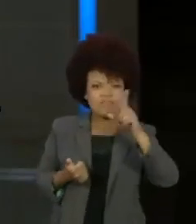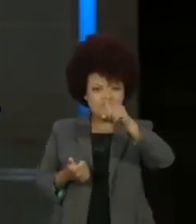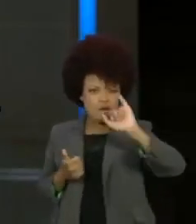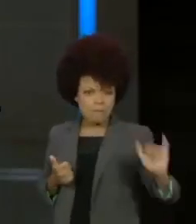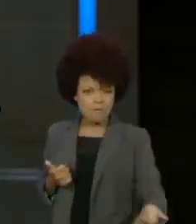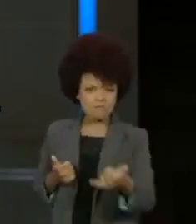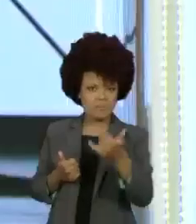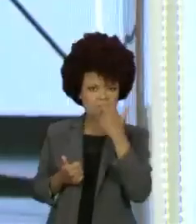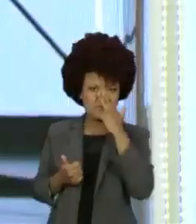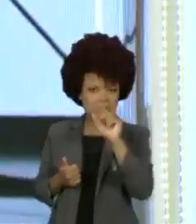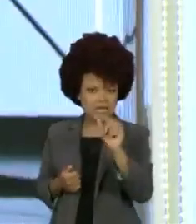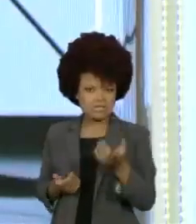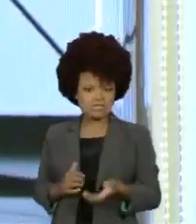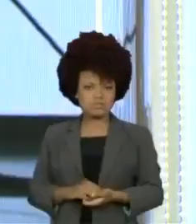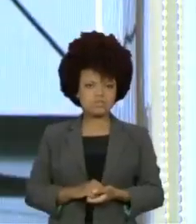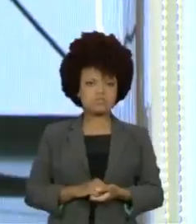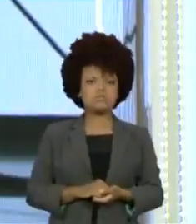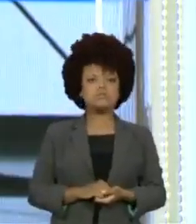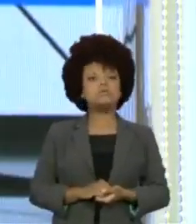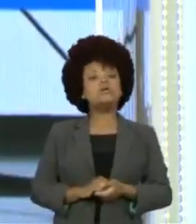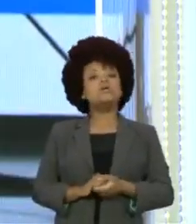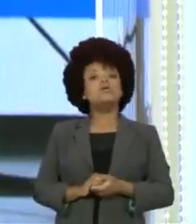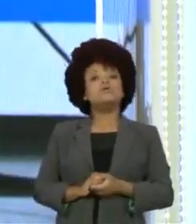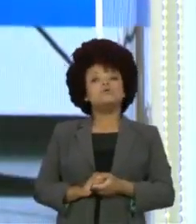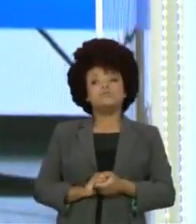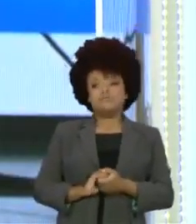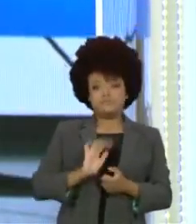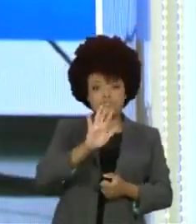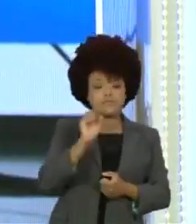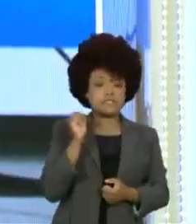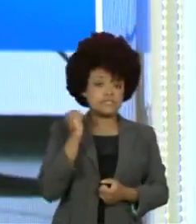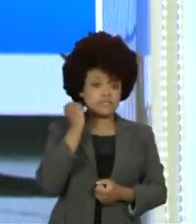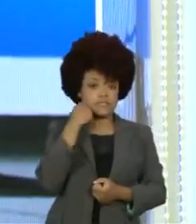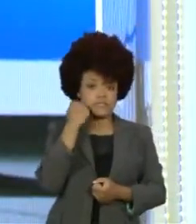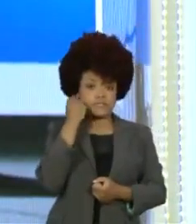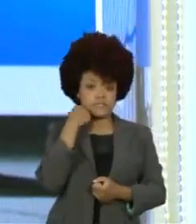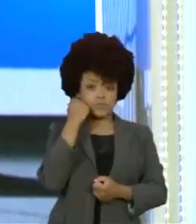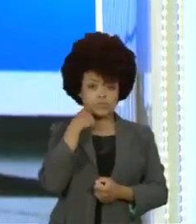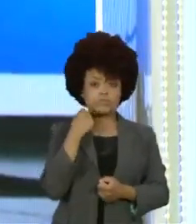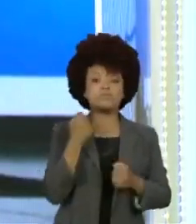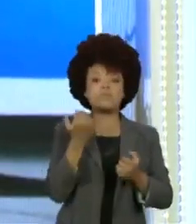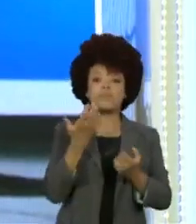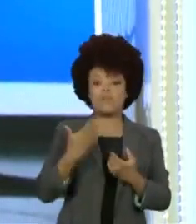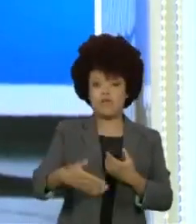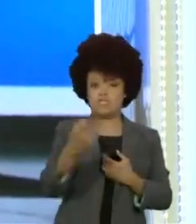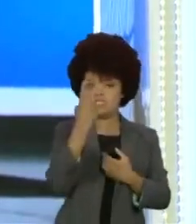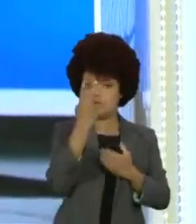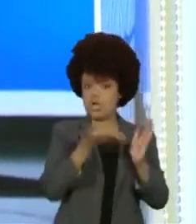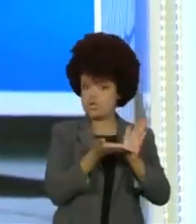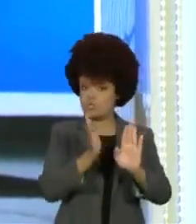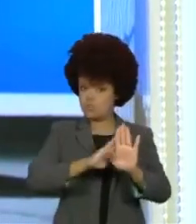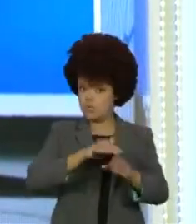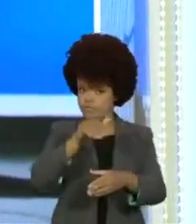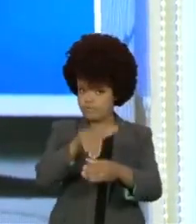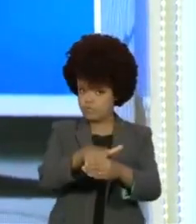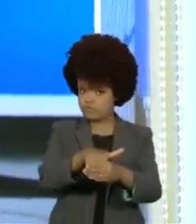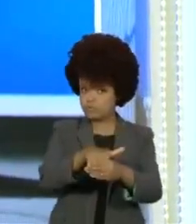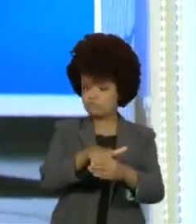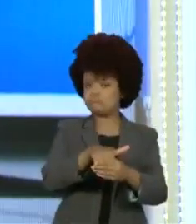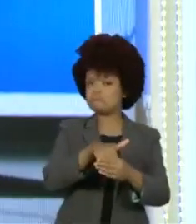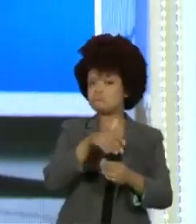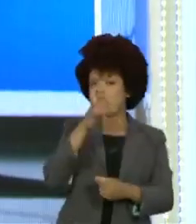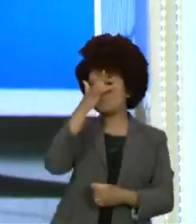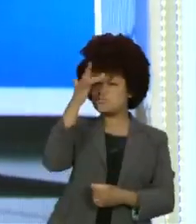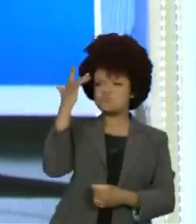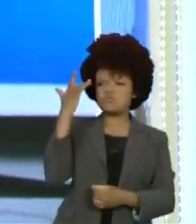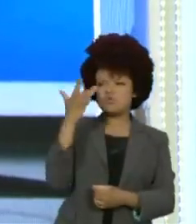resposta a turma um segundo turno se vota no menos pior o que eu não pretendo fazer é voltar e você